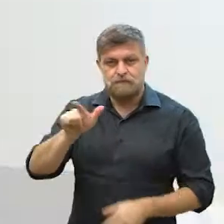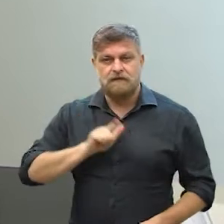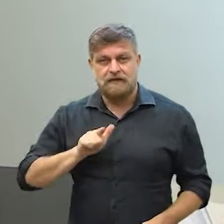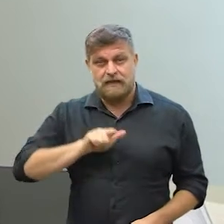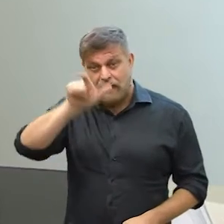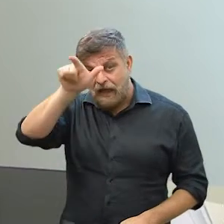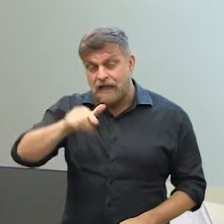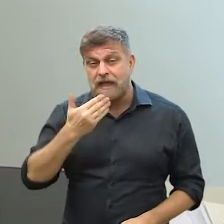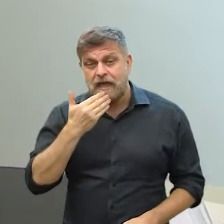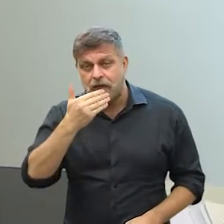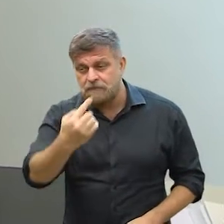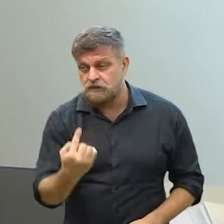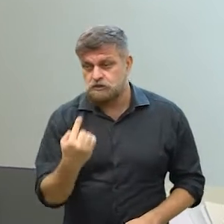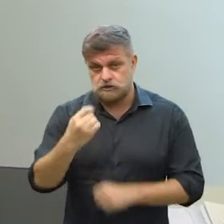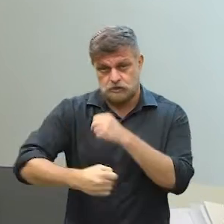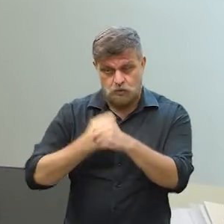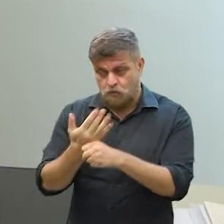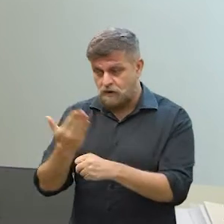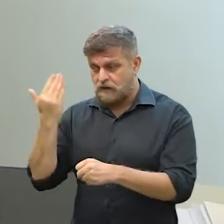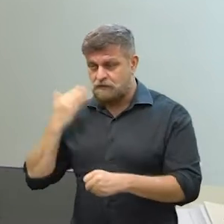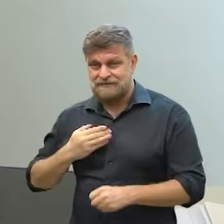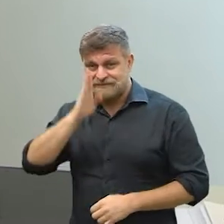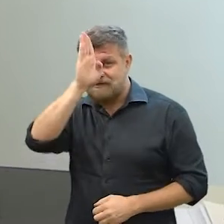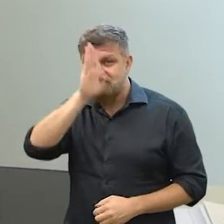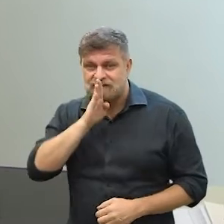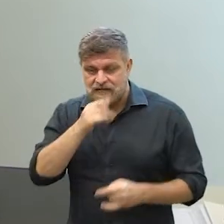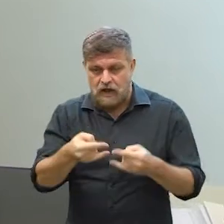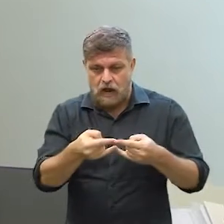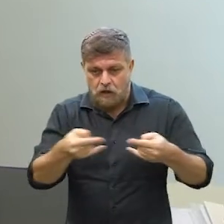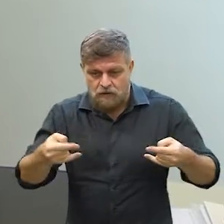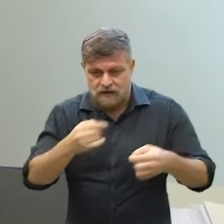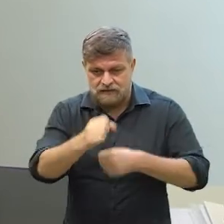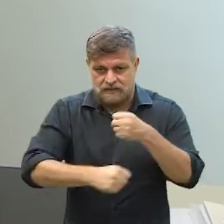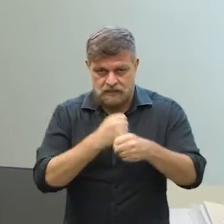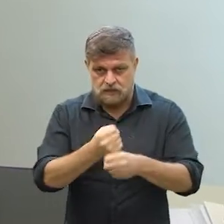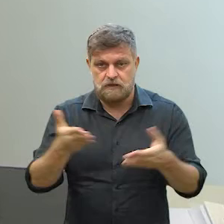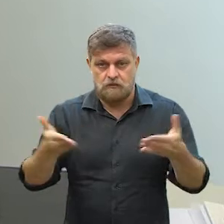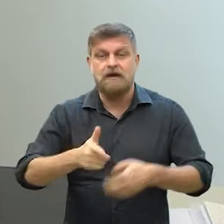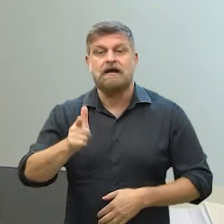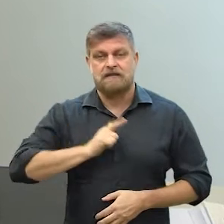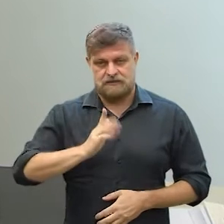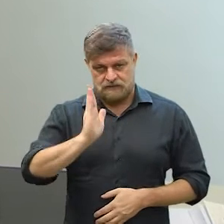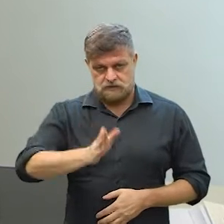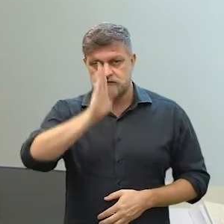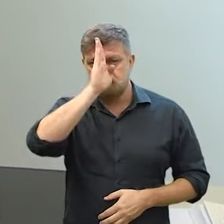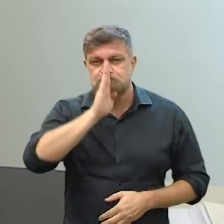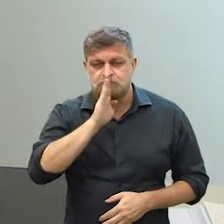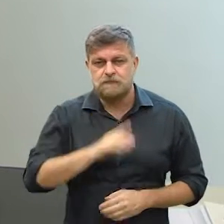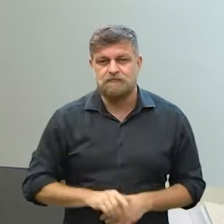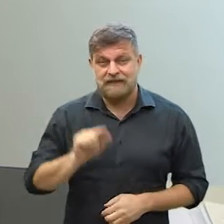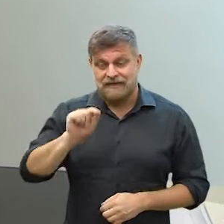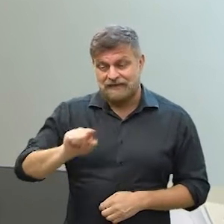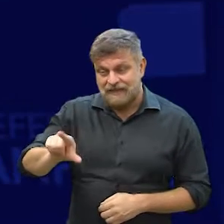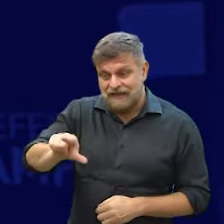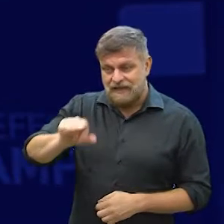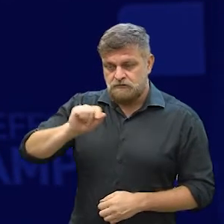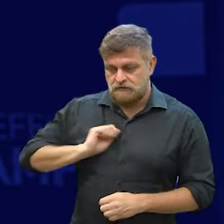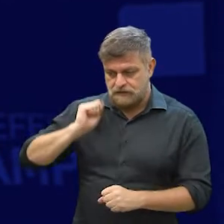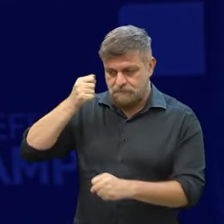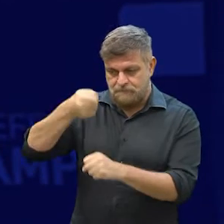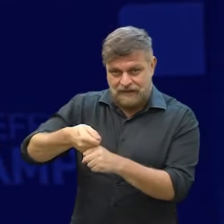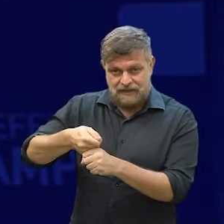segunda via alguém solicitou a isenção o ano passado no carnê deste ano já está com essa intenção prevista